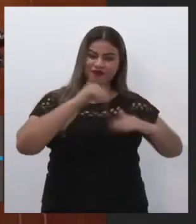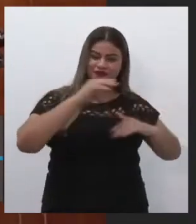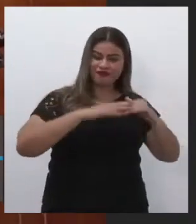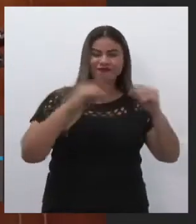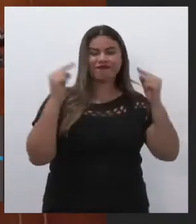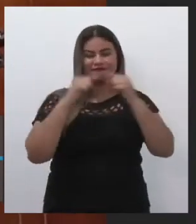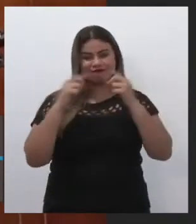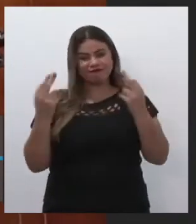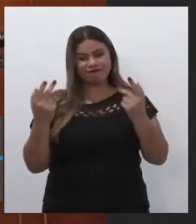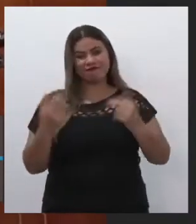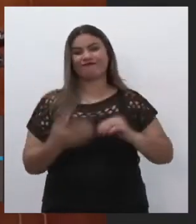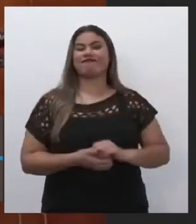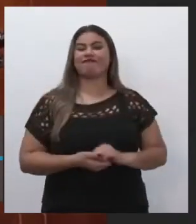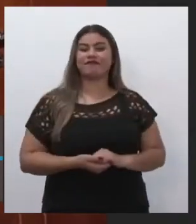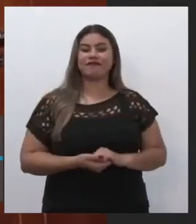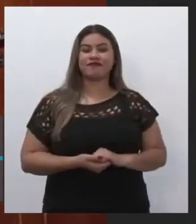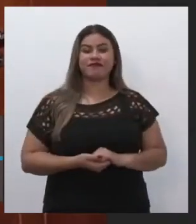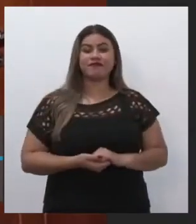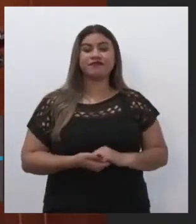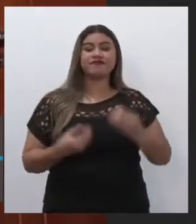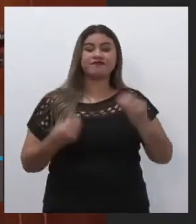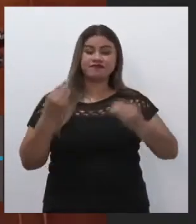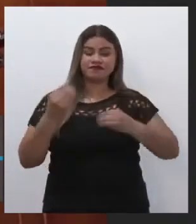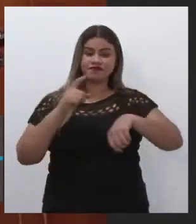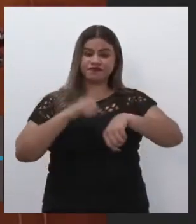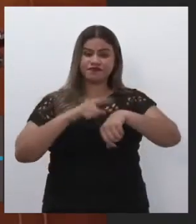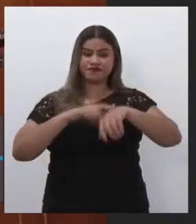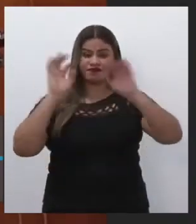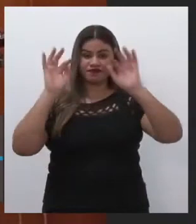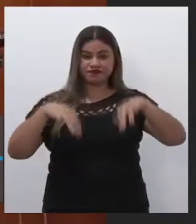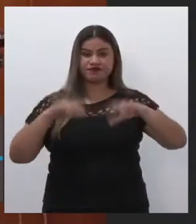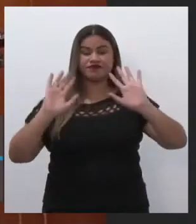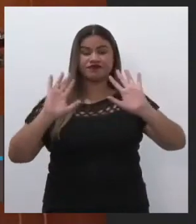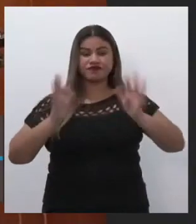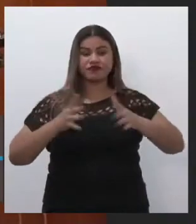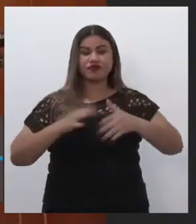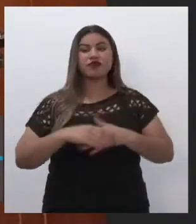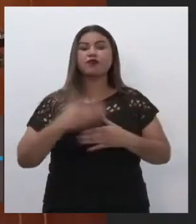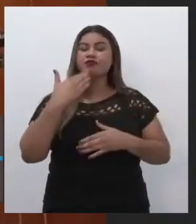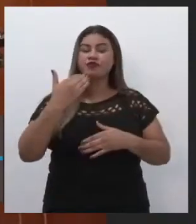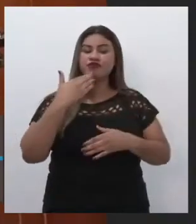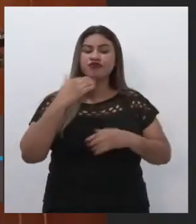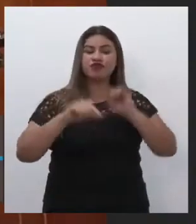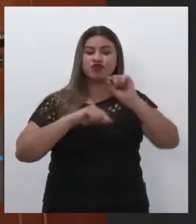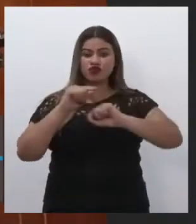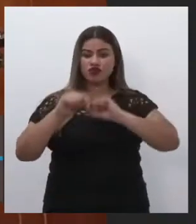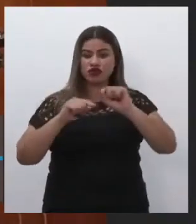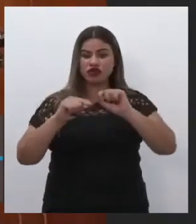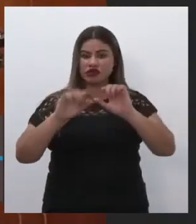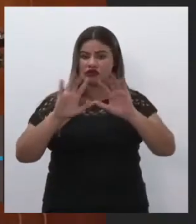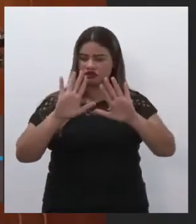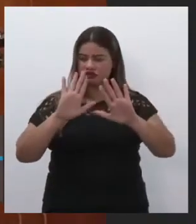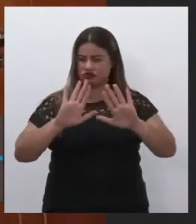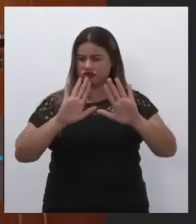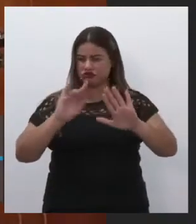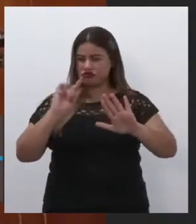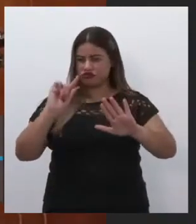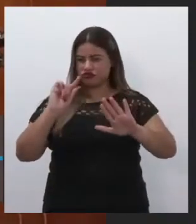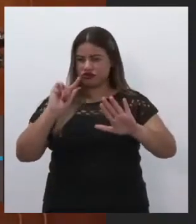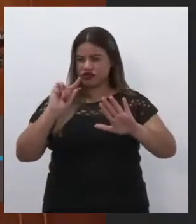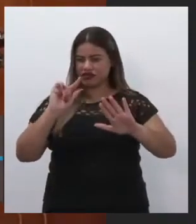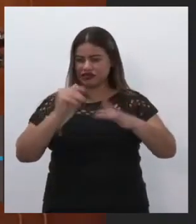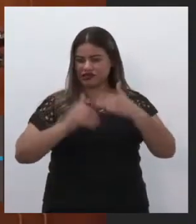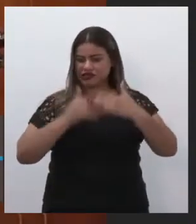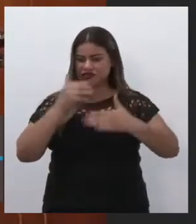pessoal? E aí, a gente está indo para o fim, e aí eu vou pedir para... Espera só um pouquinho, que eu me